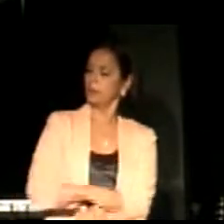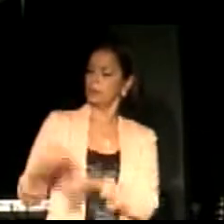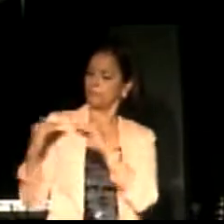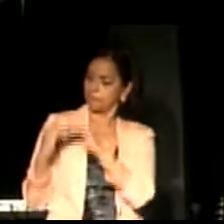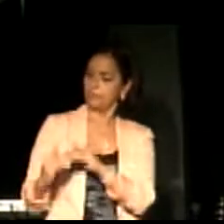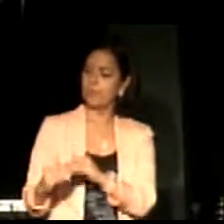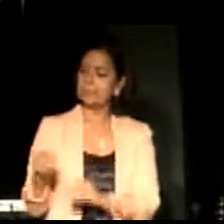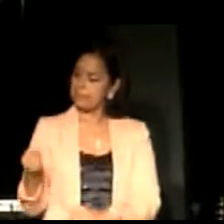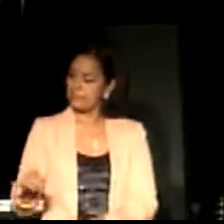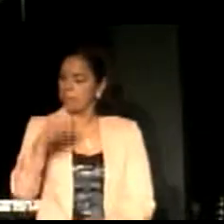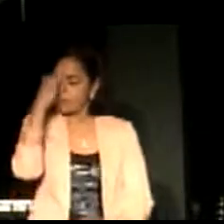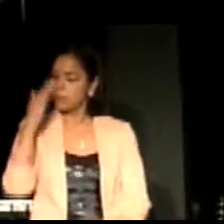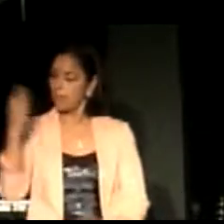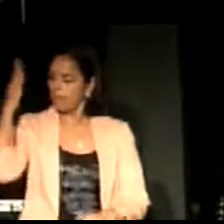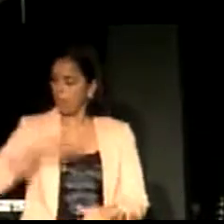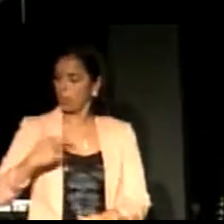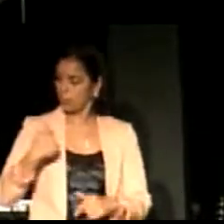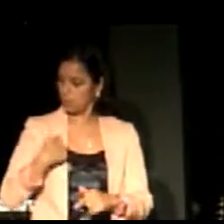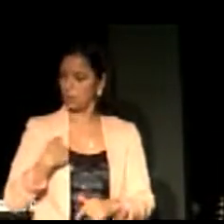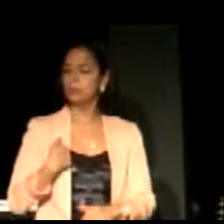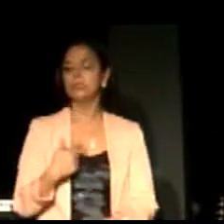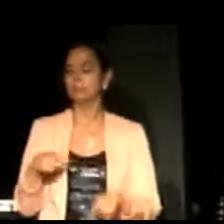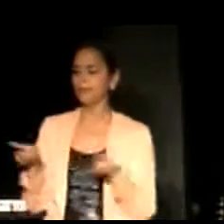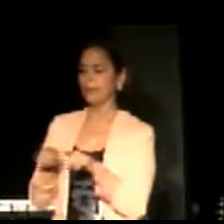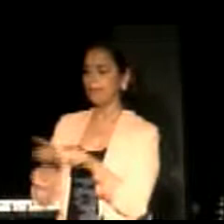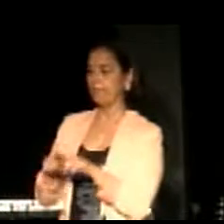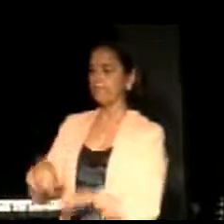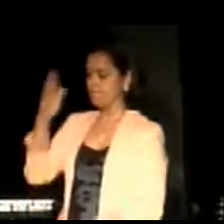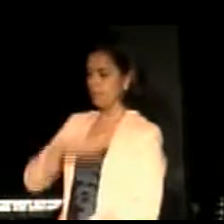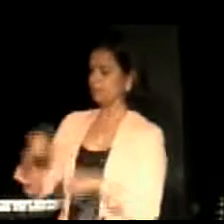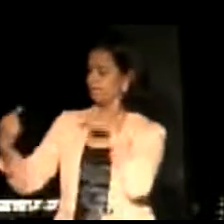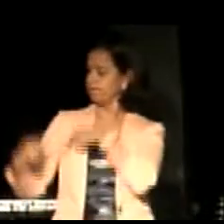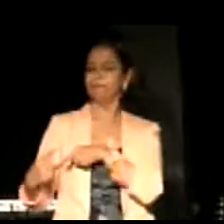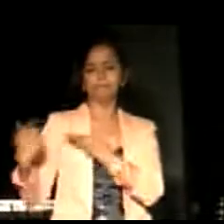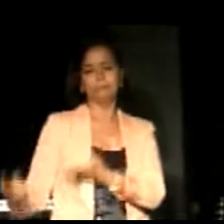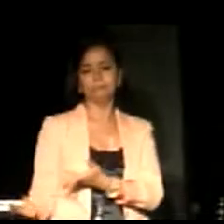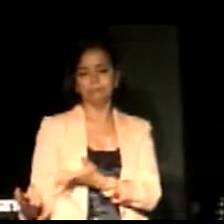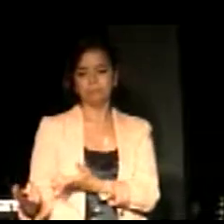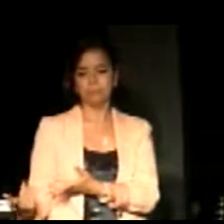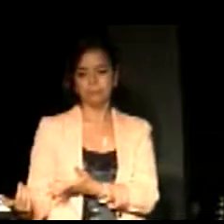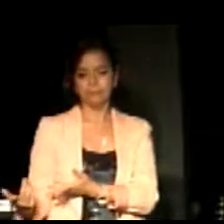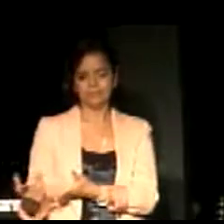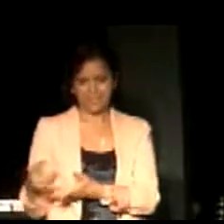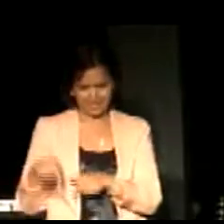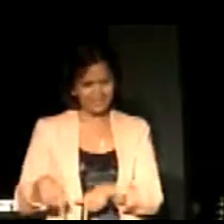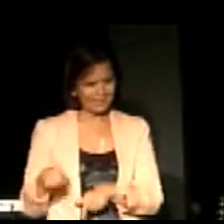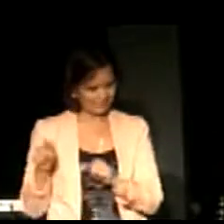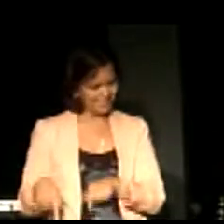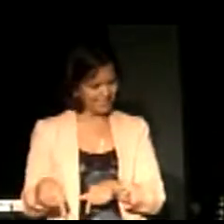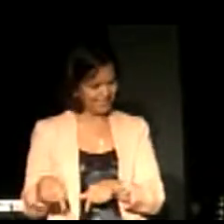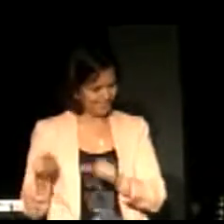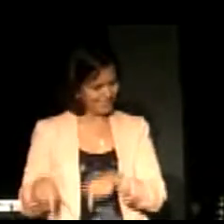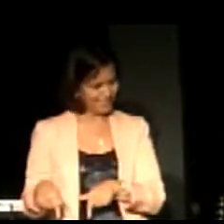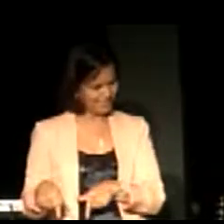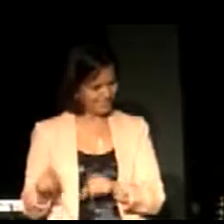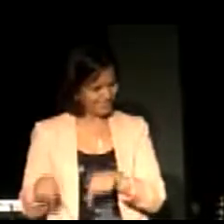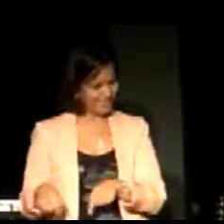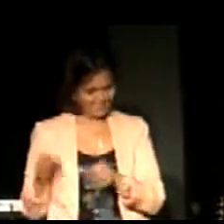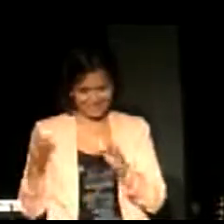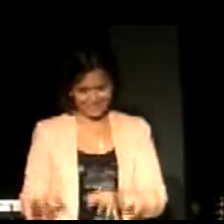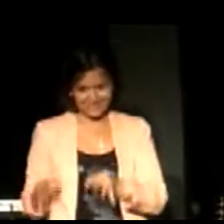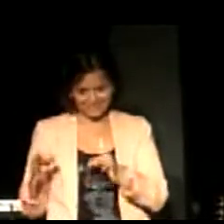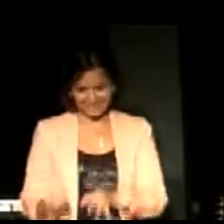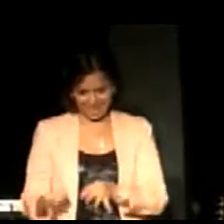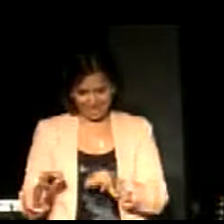Maltrato também. Você segue a pena de talião, dente por dente, olho por olho, dente por dente. Mas a